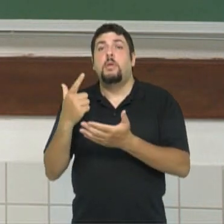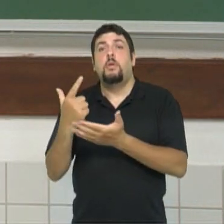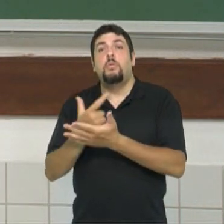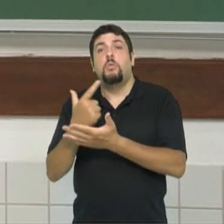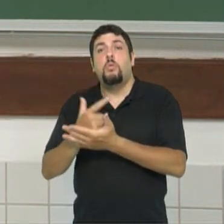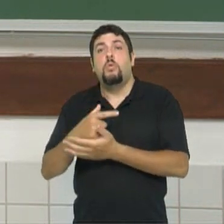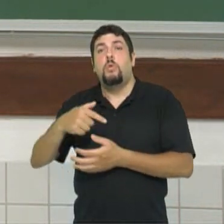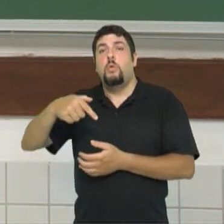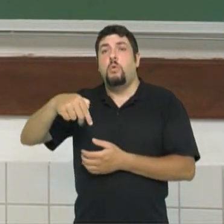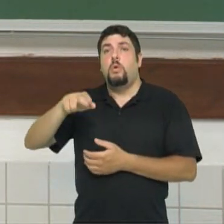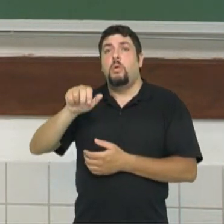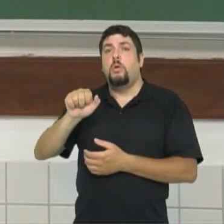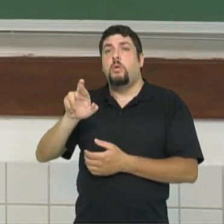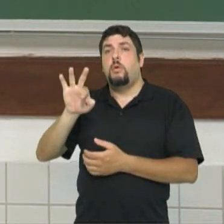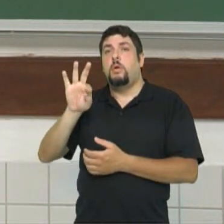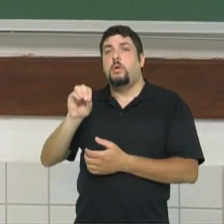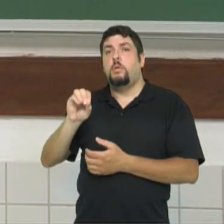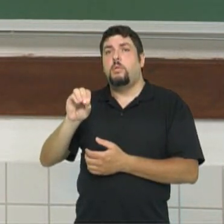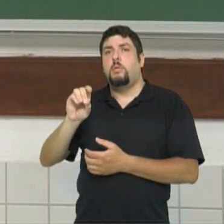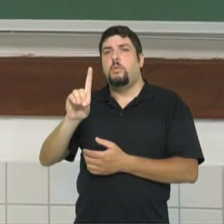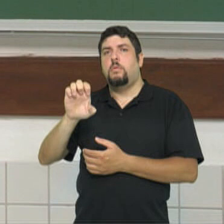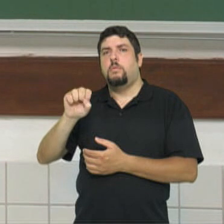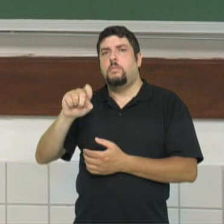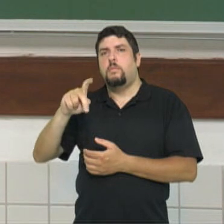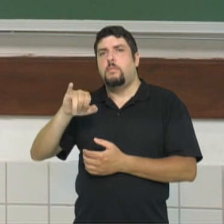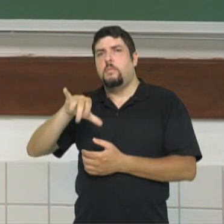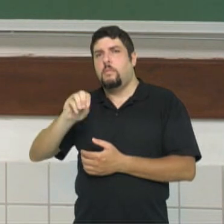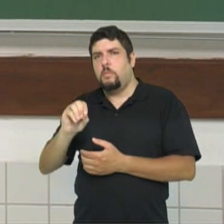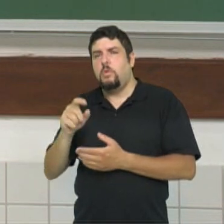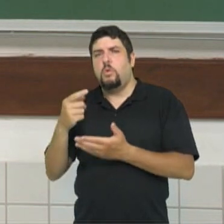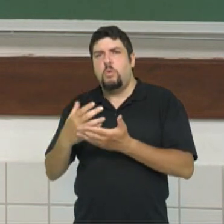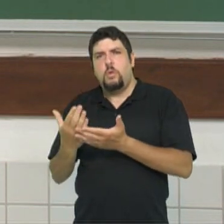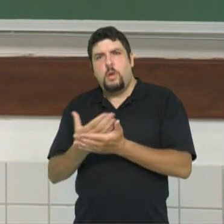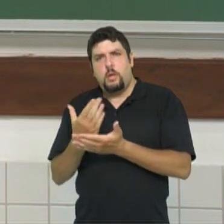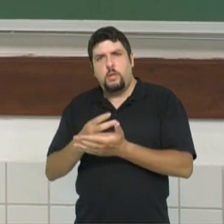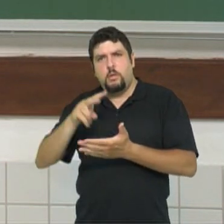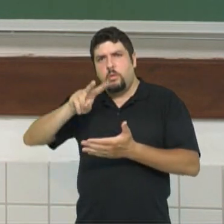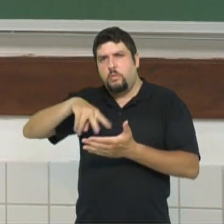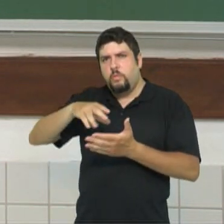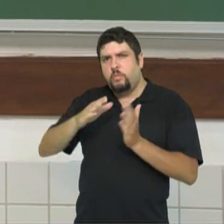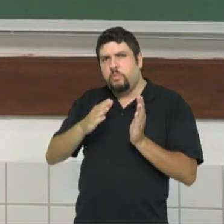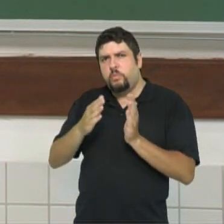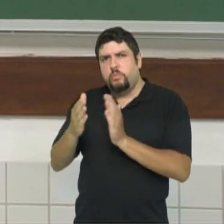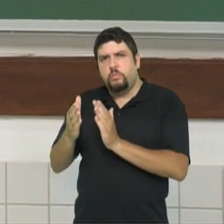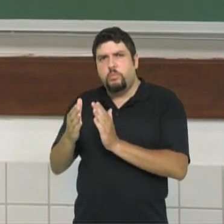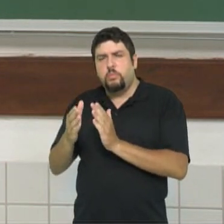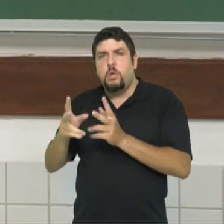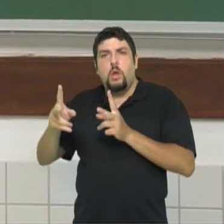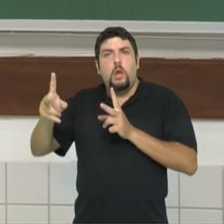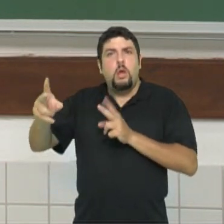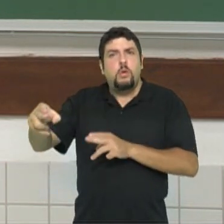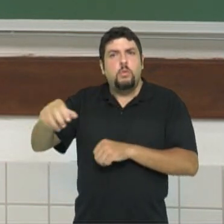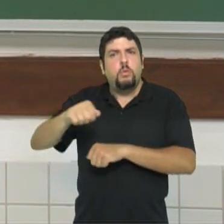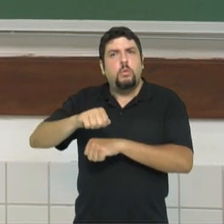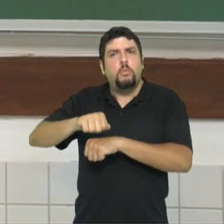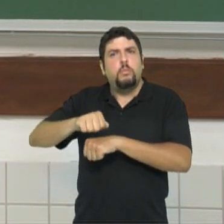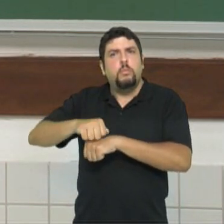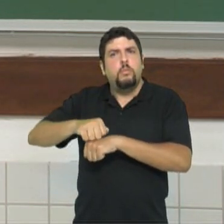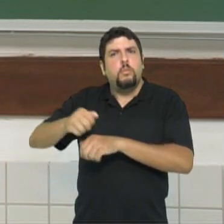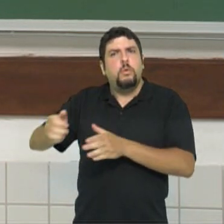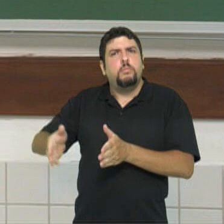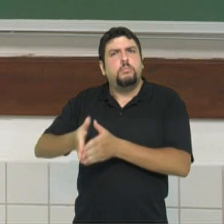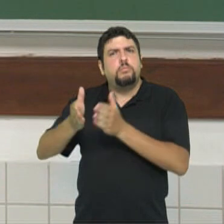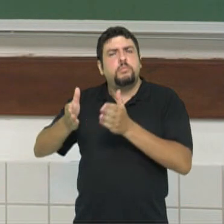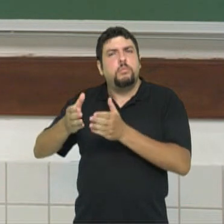de Despejo, que ela observou esse mesmo acontecimento no enredo da história. Ela foi muito esperta, deu credibilidade ao